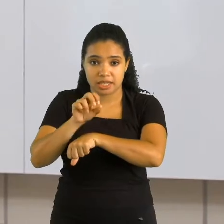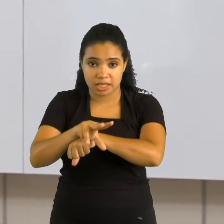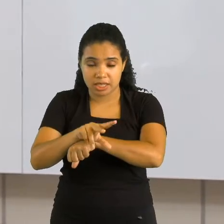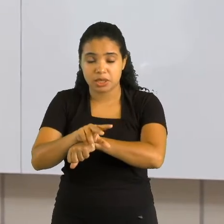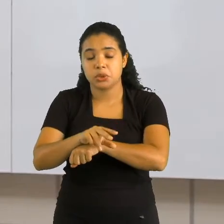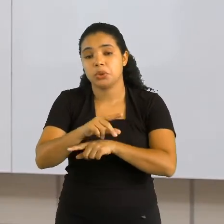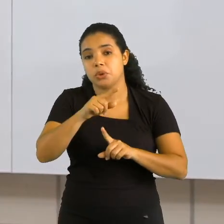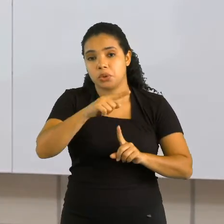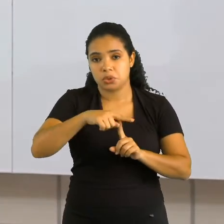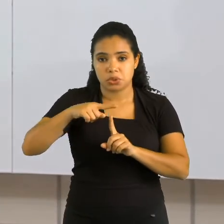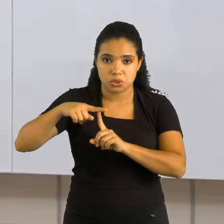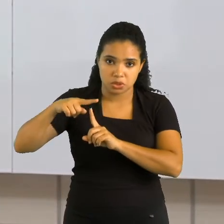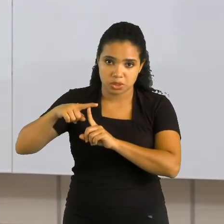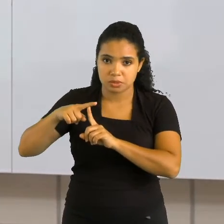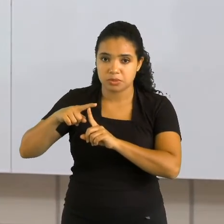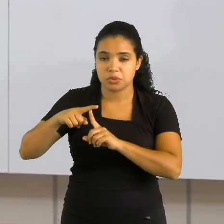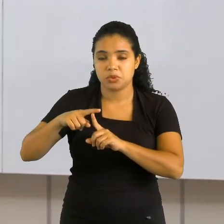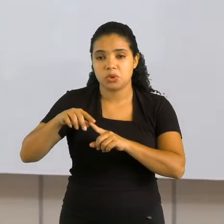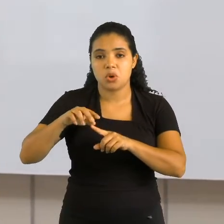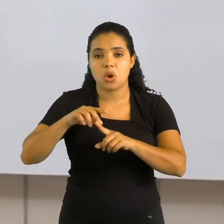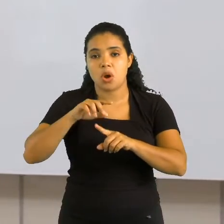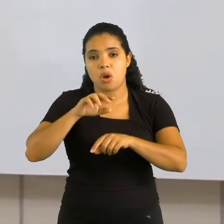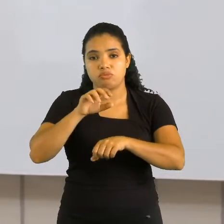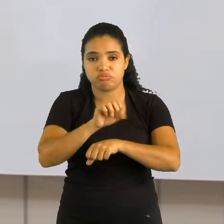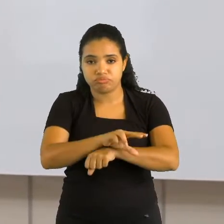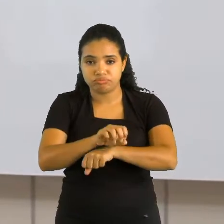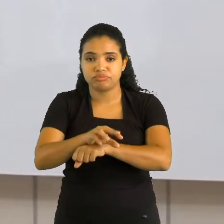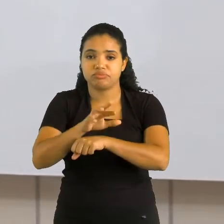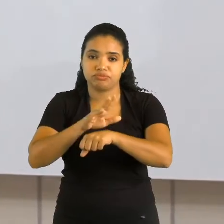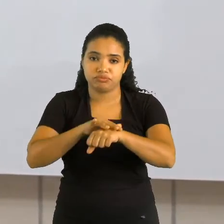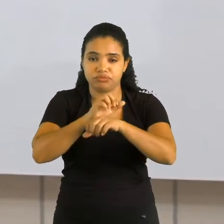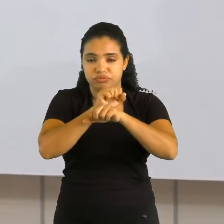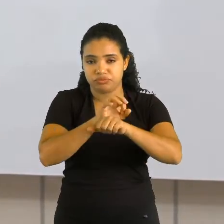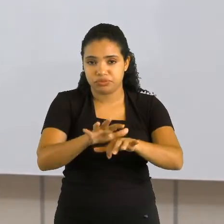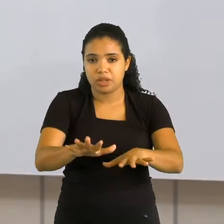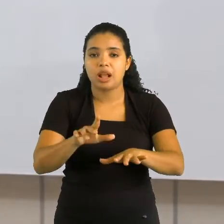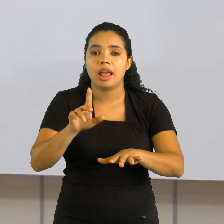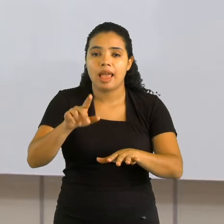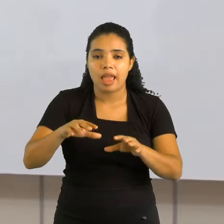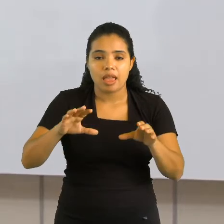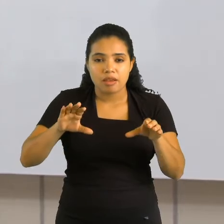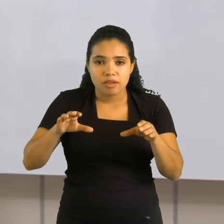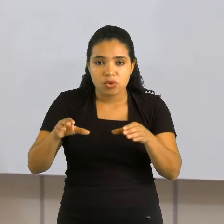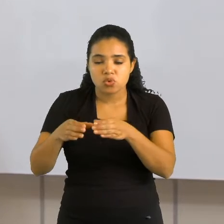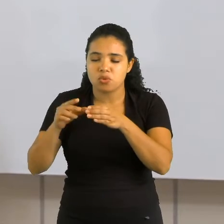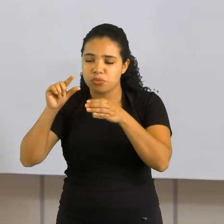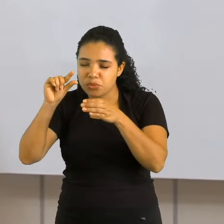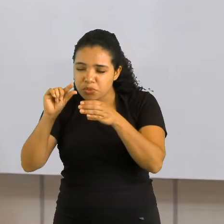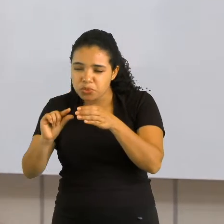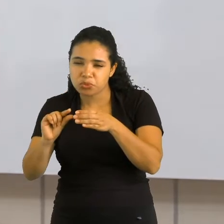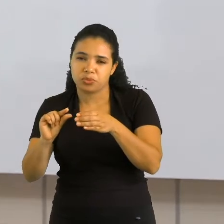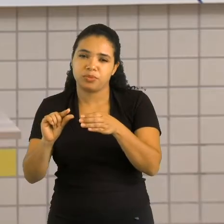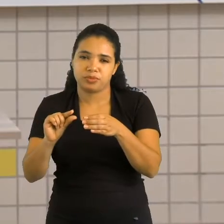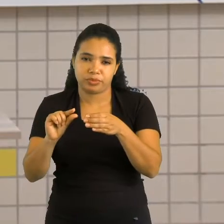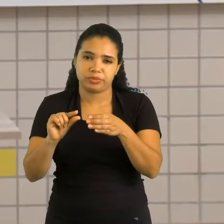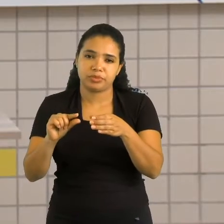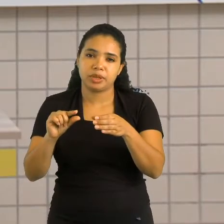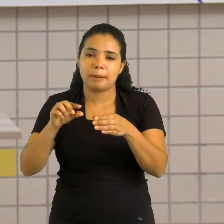viroses. Como nós já falamos, que os vírus também são micro-organismos.